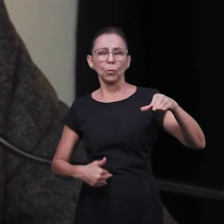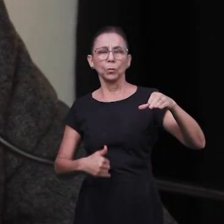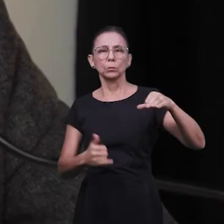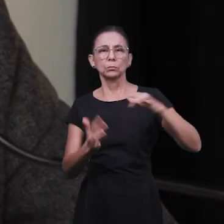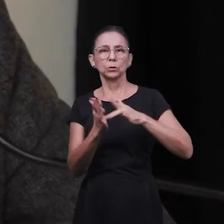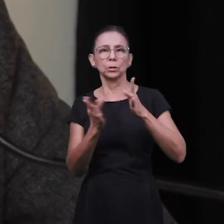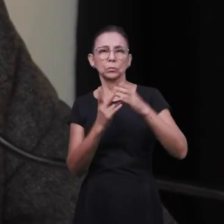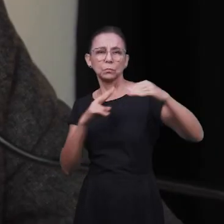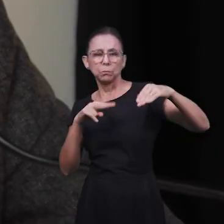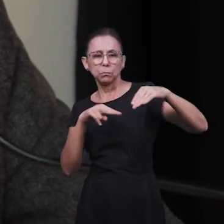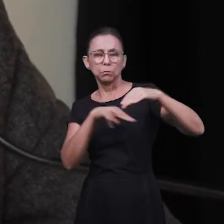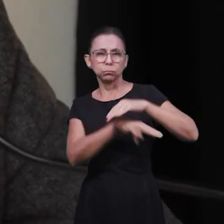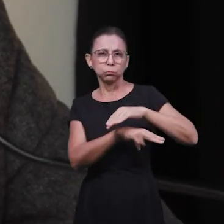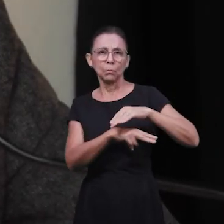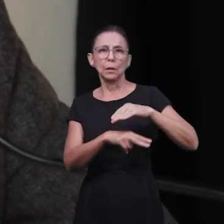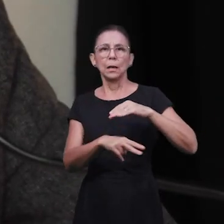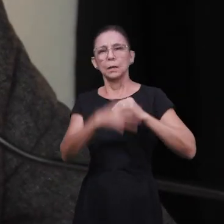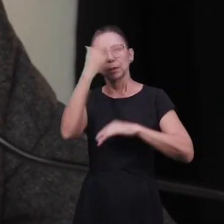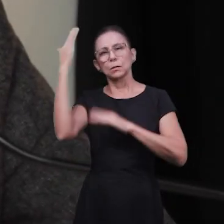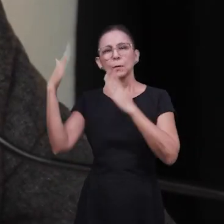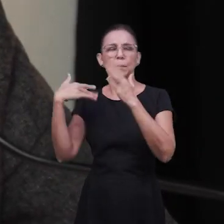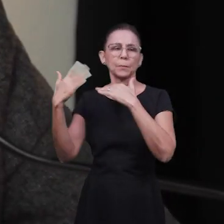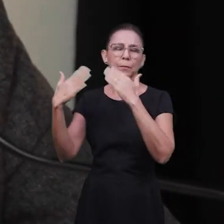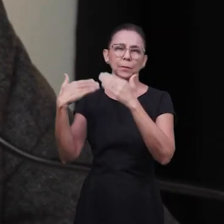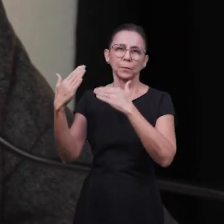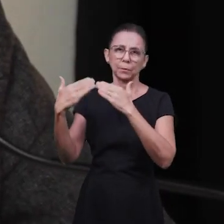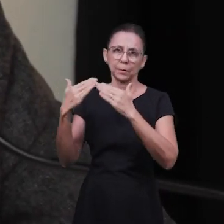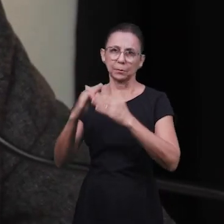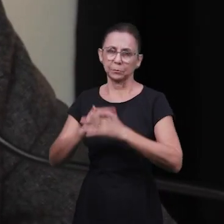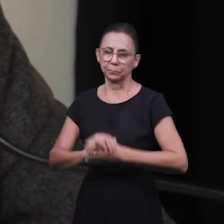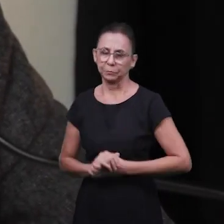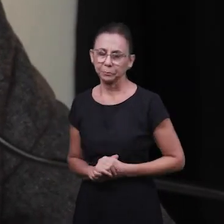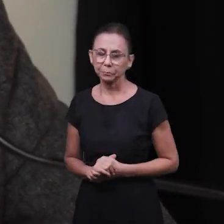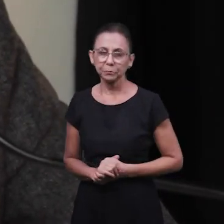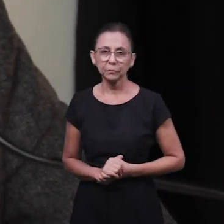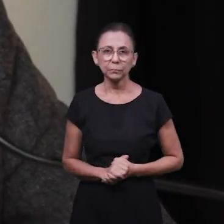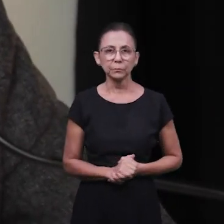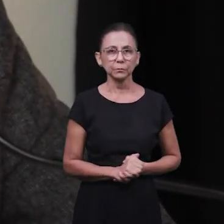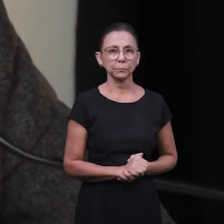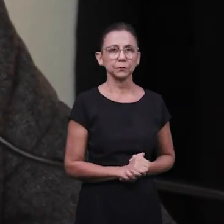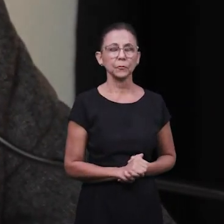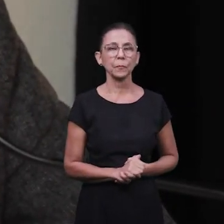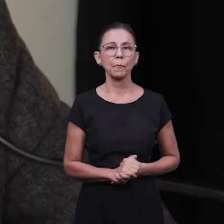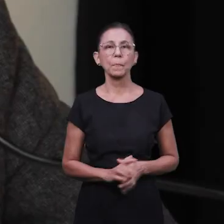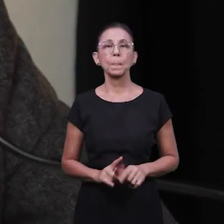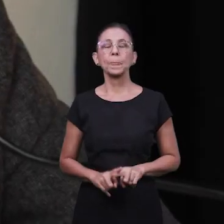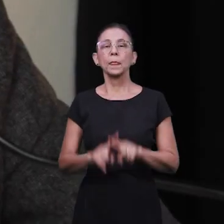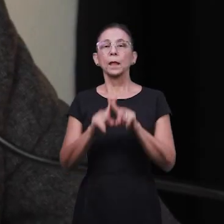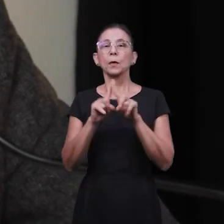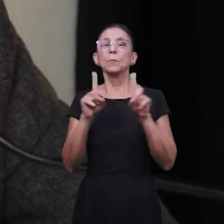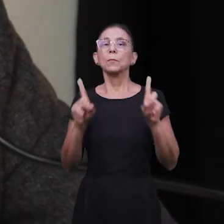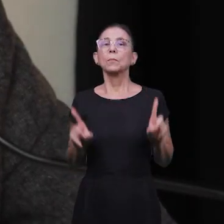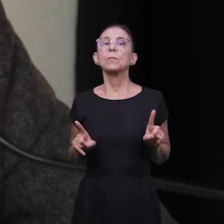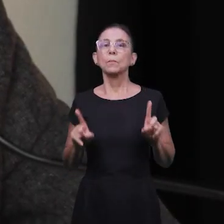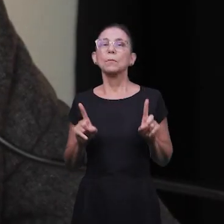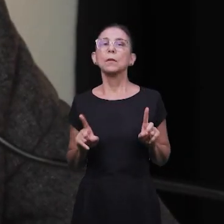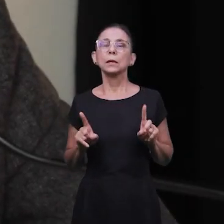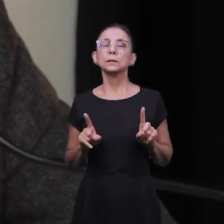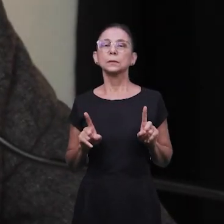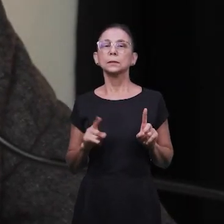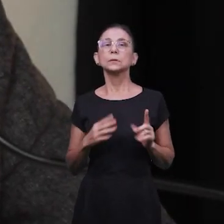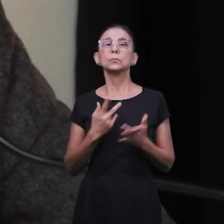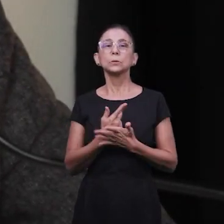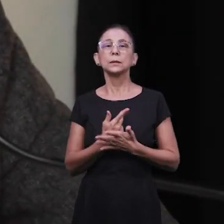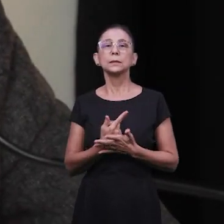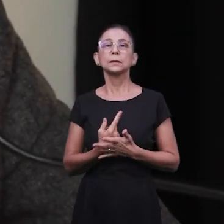viveu, principalmente, nós vemos pela palavra, a experiência da oração. Então, os irmãos